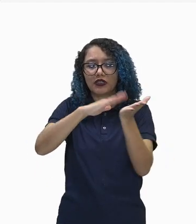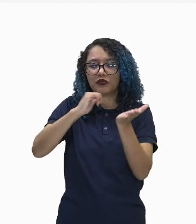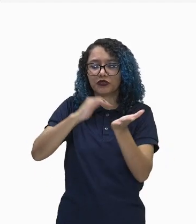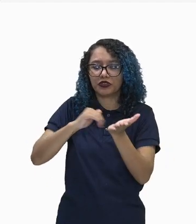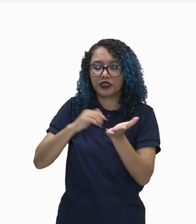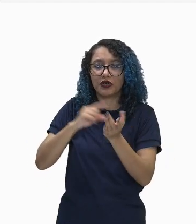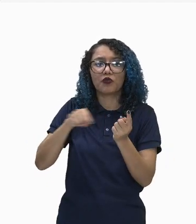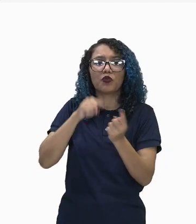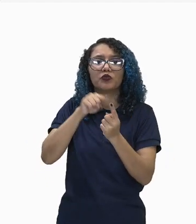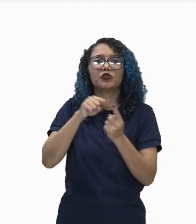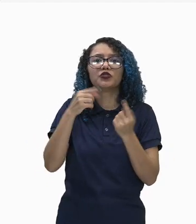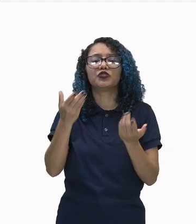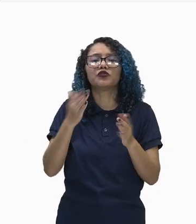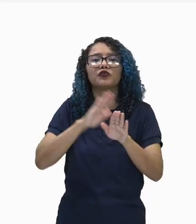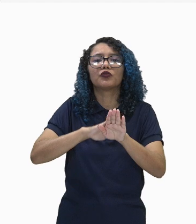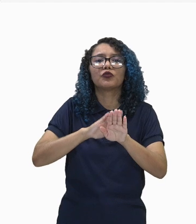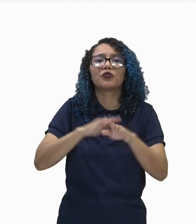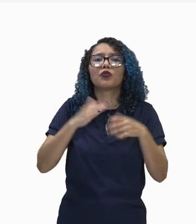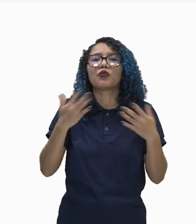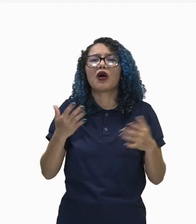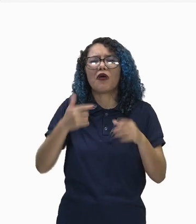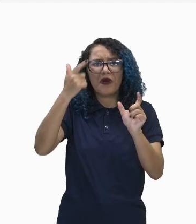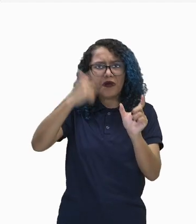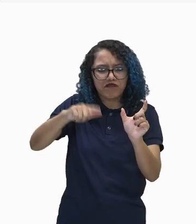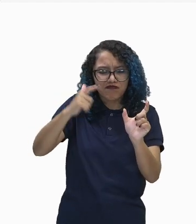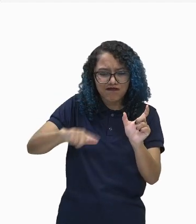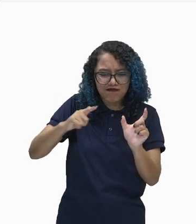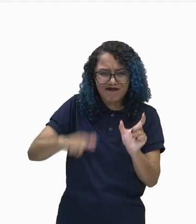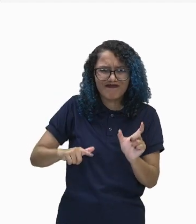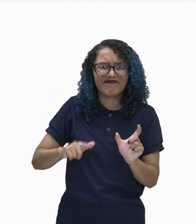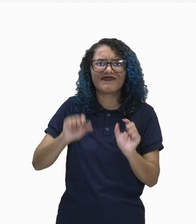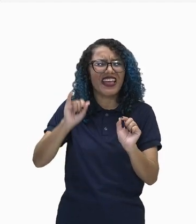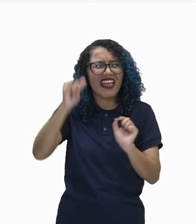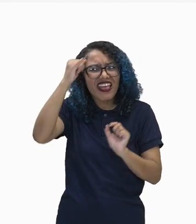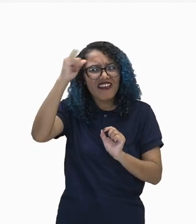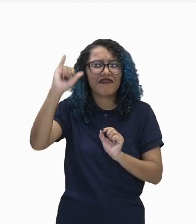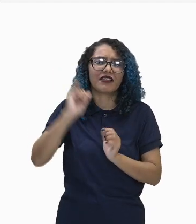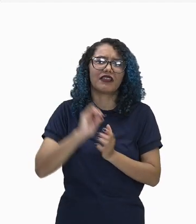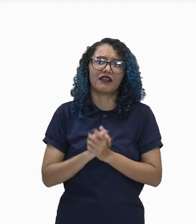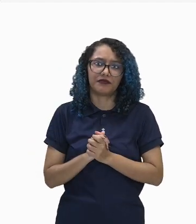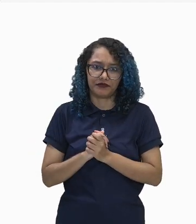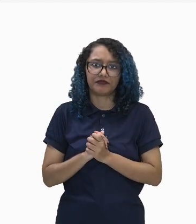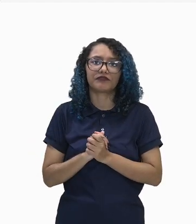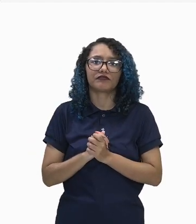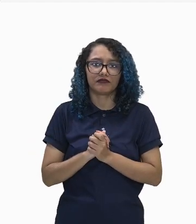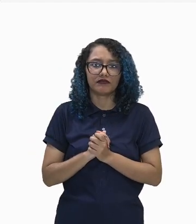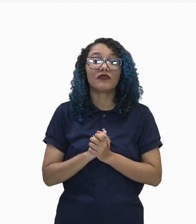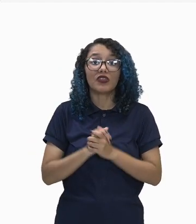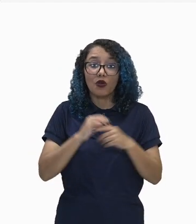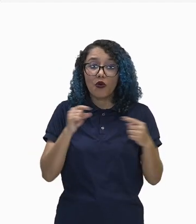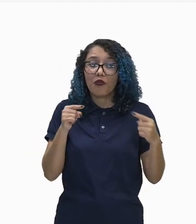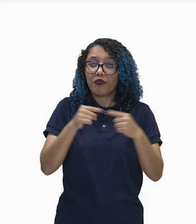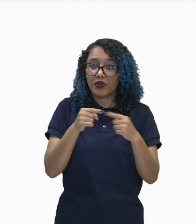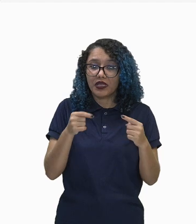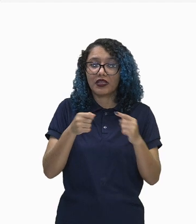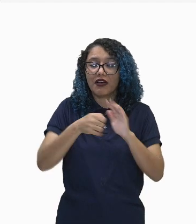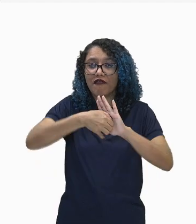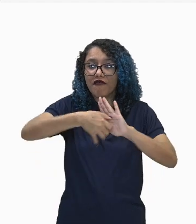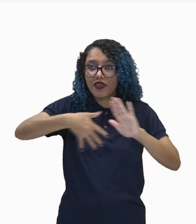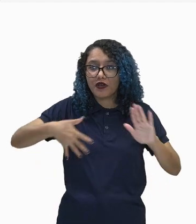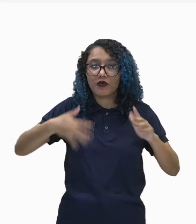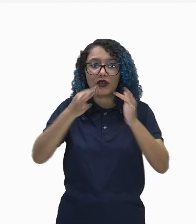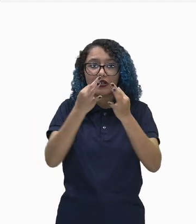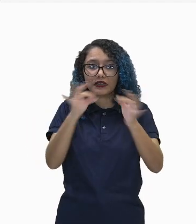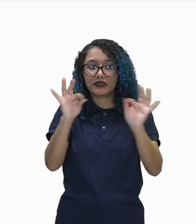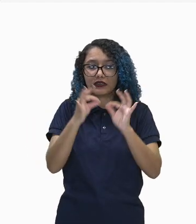a repetição desnecessária de alguns termos. É classificada como uma figura de sintaxe ou de